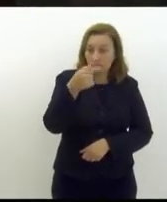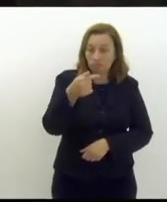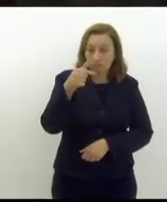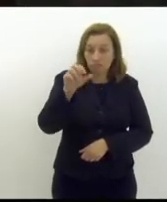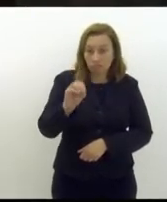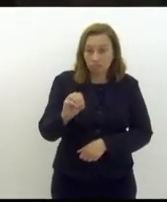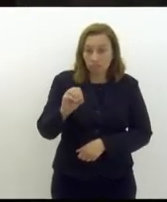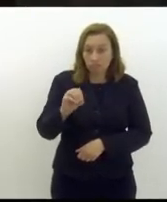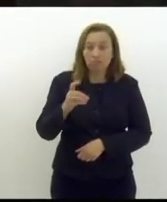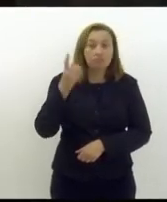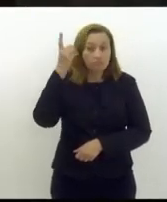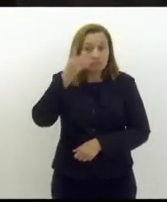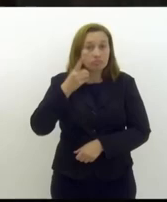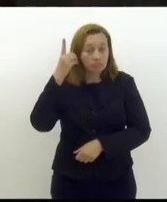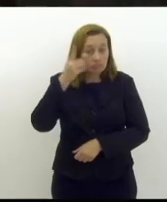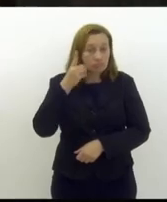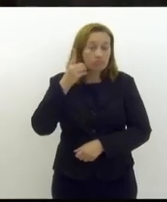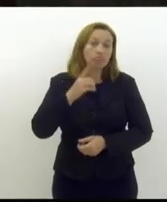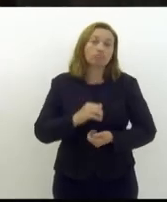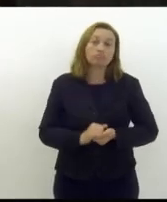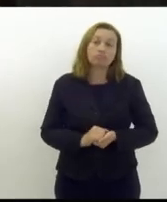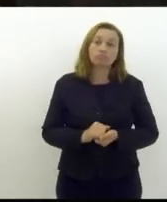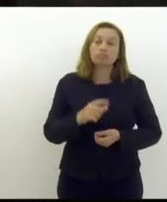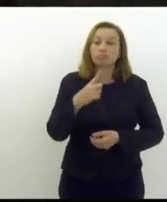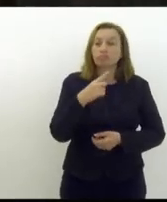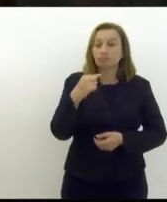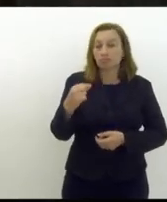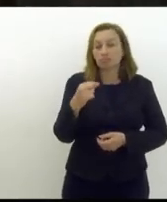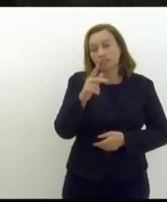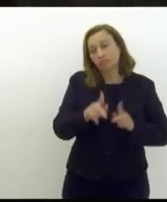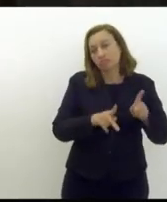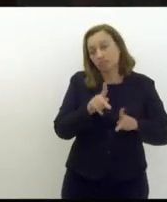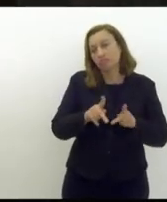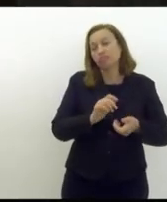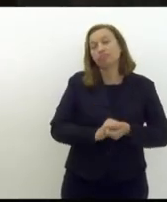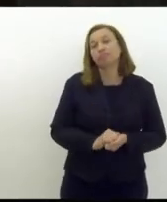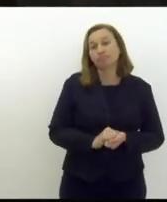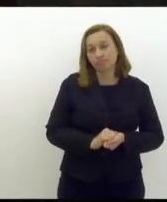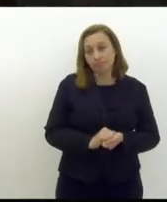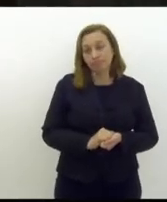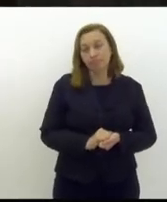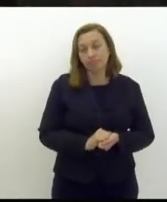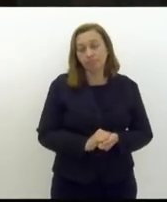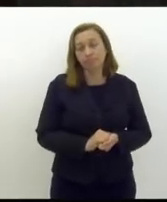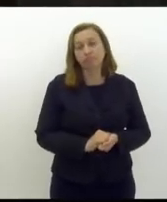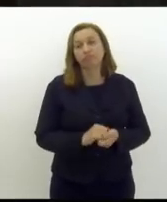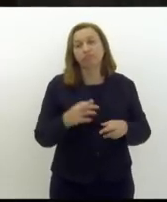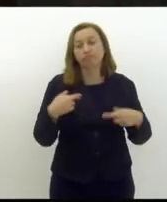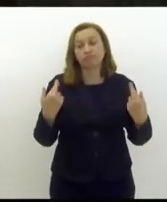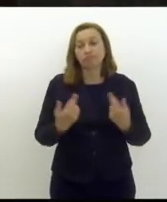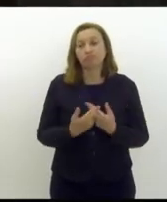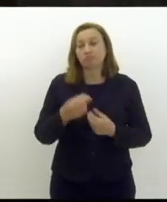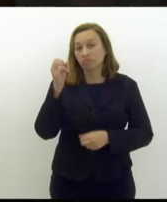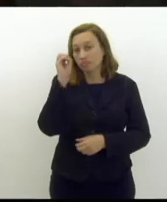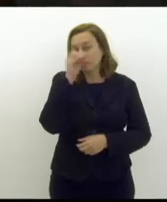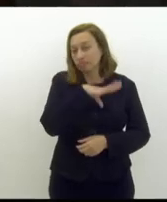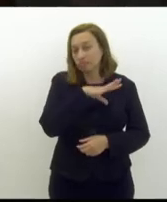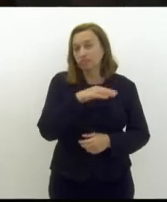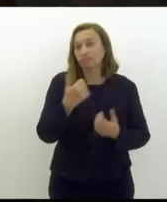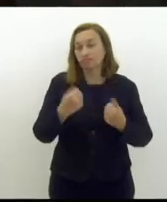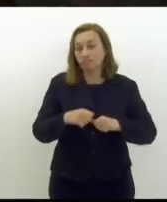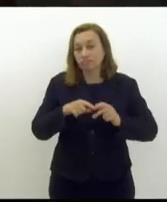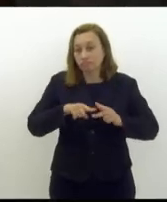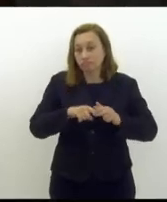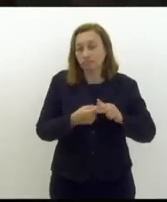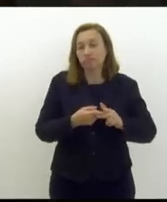deputados legitimamente eleitos e reunidos idos e são absurdo que precisa ser